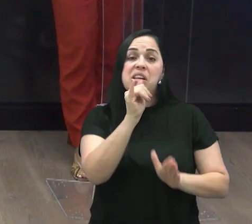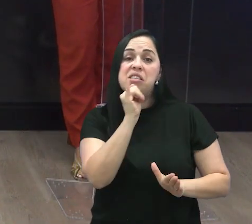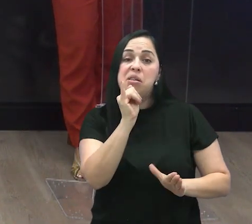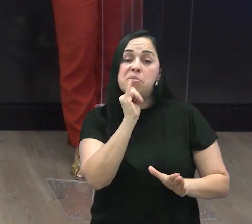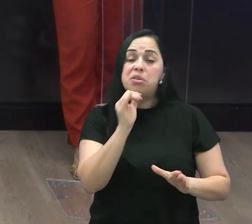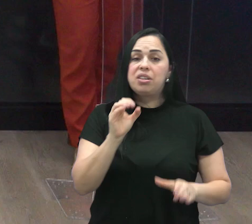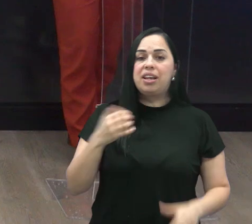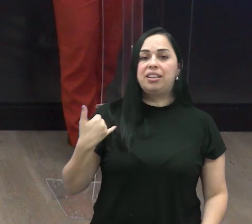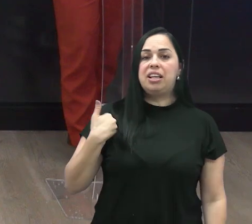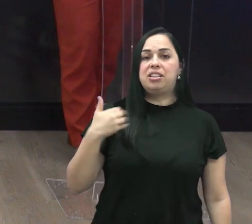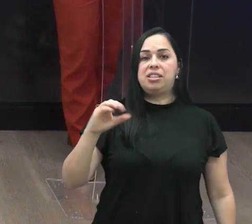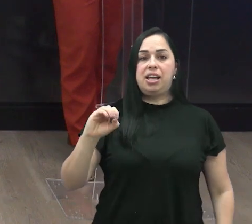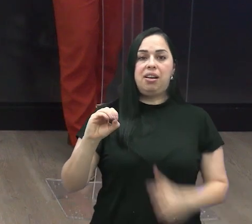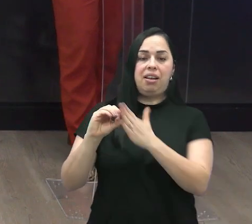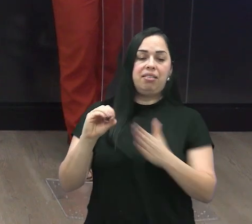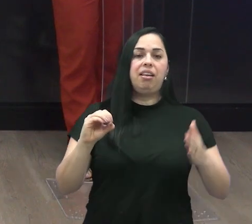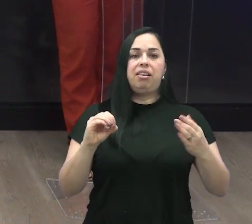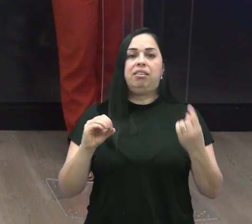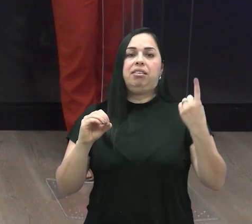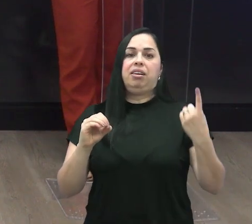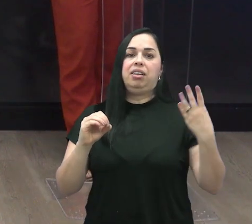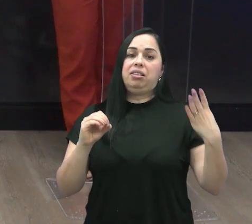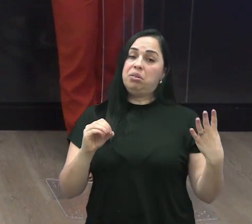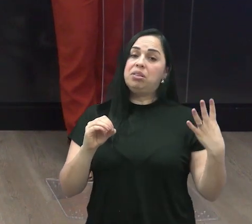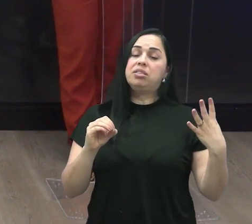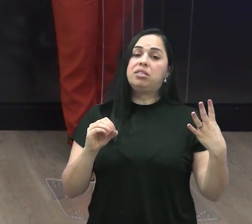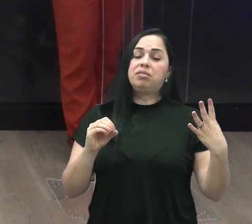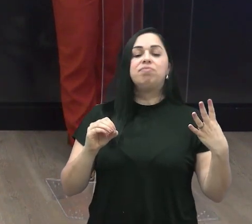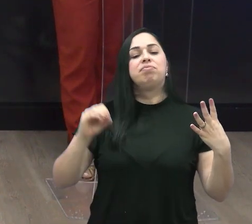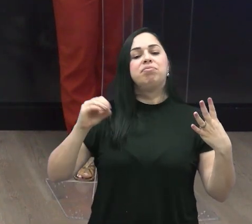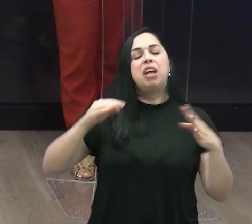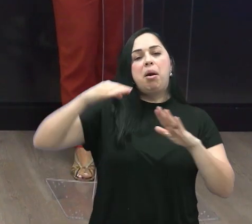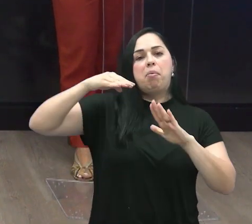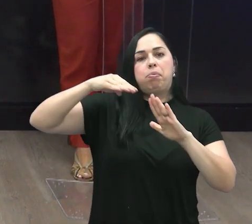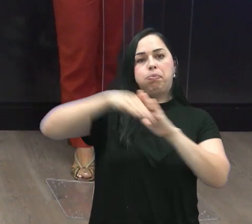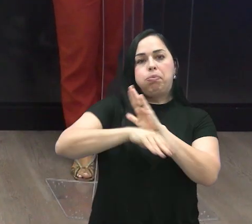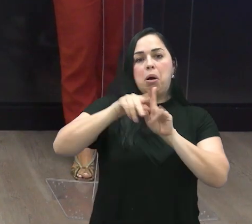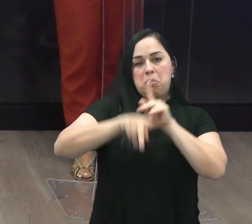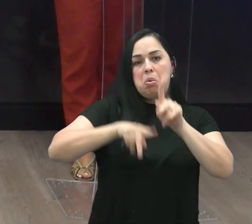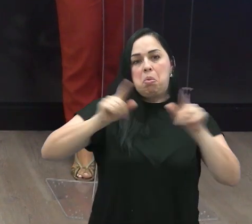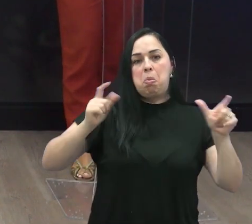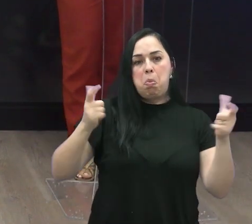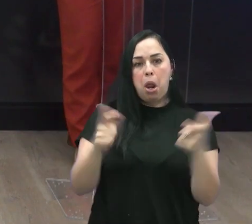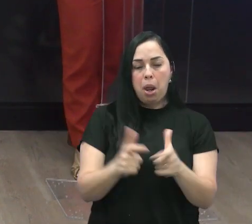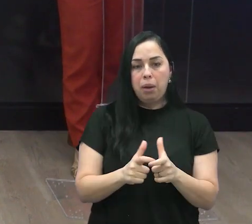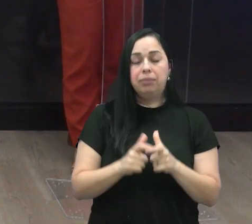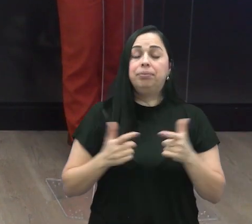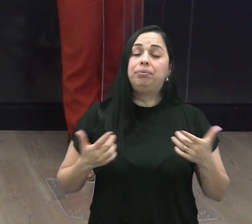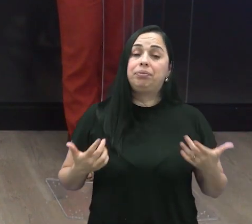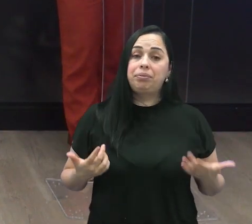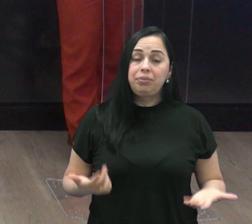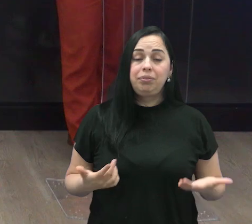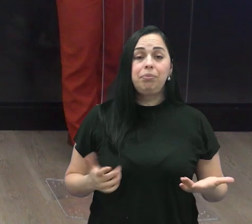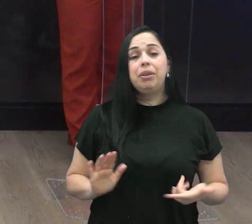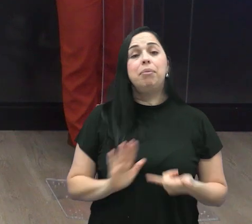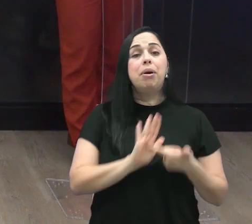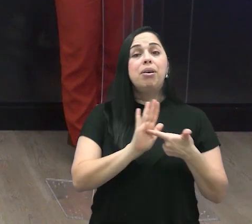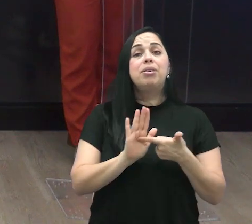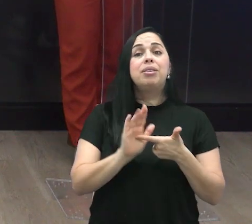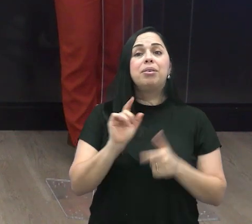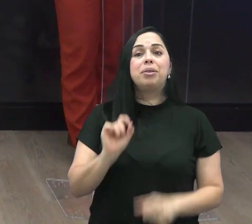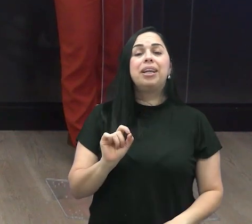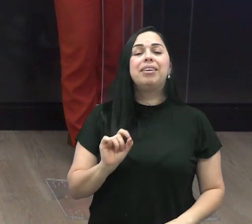grupo de 0 a 14 anos, houve uma redução no número de habitantes de 22% para 18%. Os